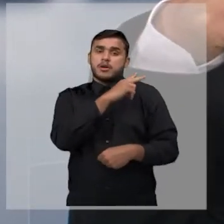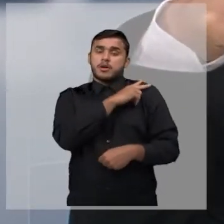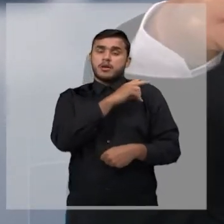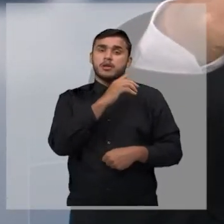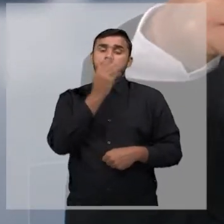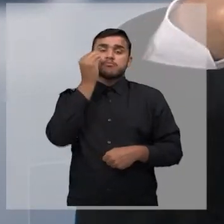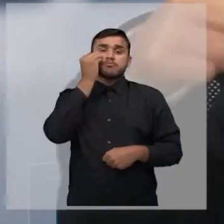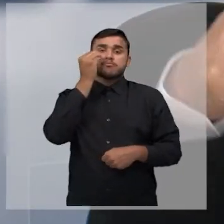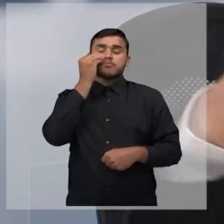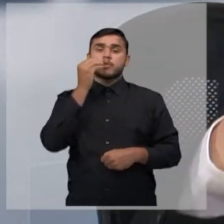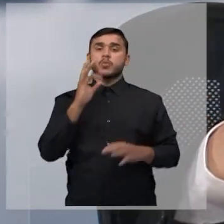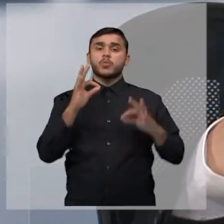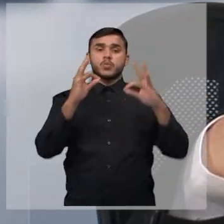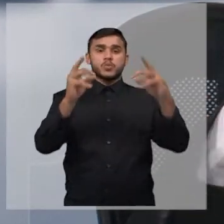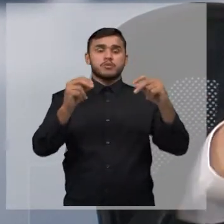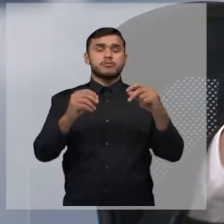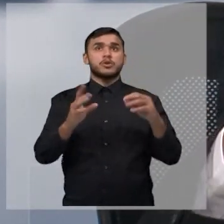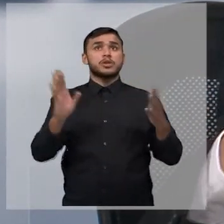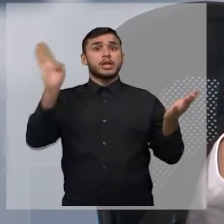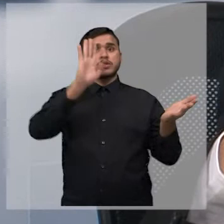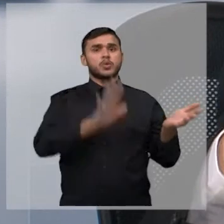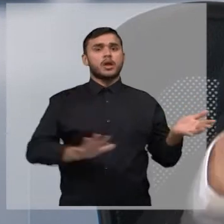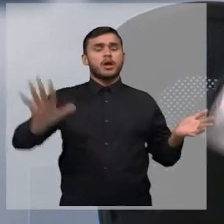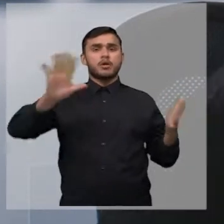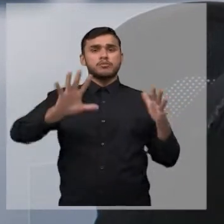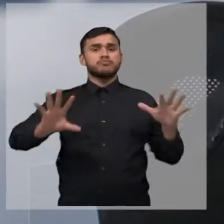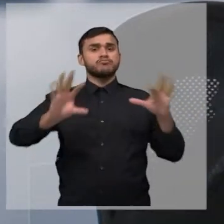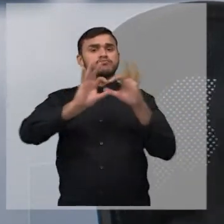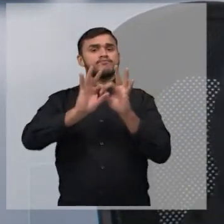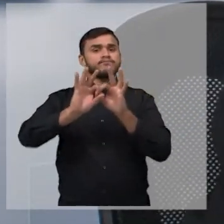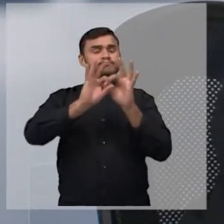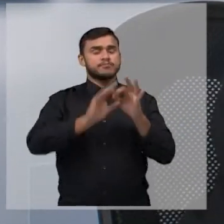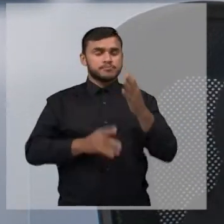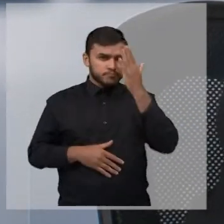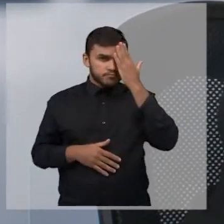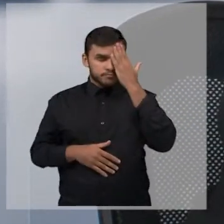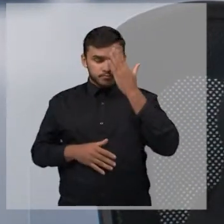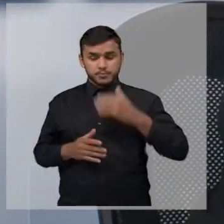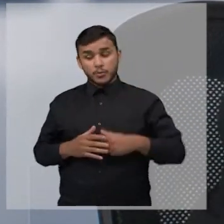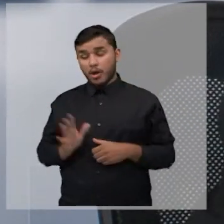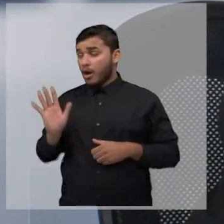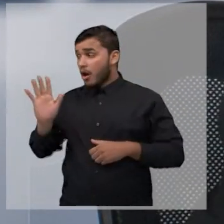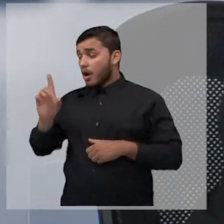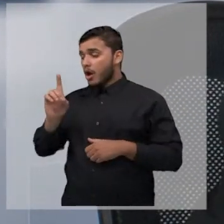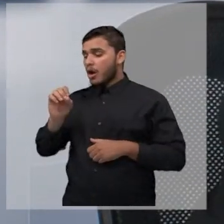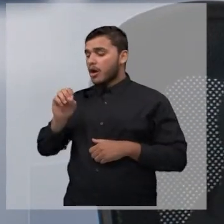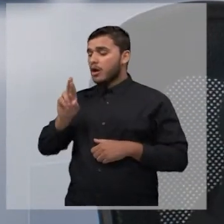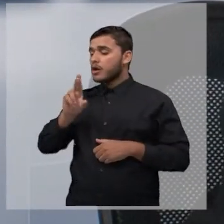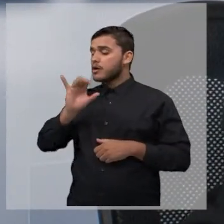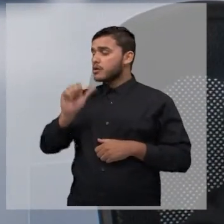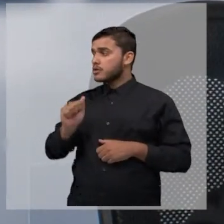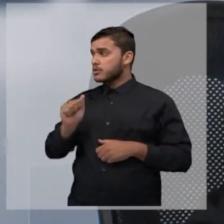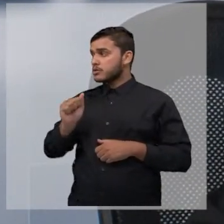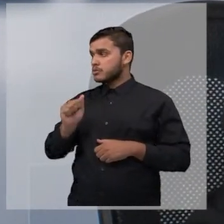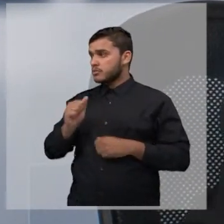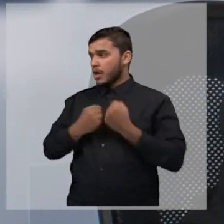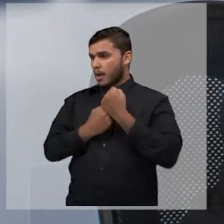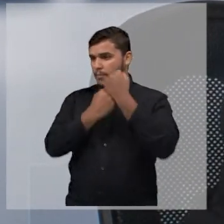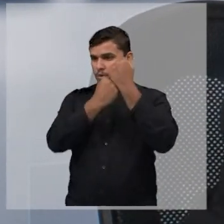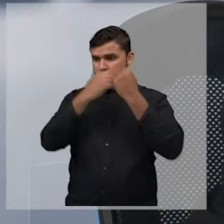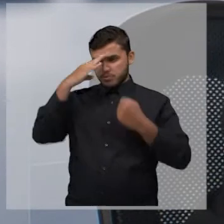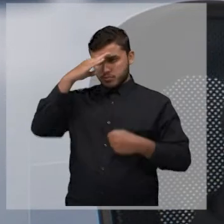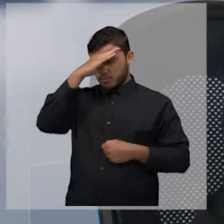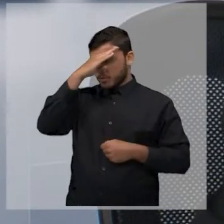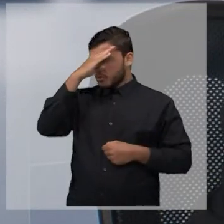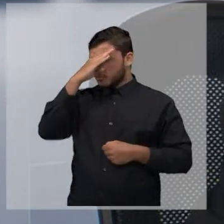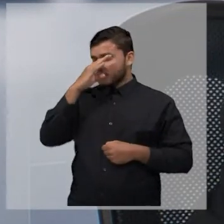conjuntura nacional, federal. da conjuntura nacional, porque é preciso analisar bem. João Dória não é um dissidente de Bolsonaro, é